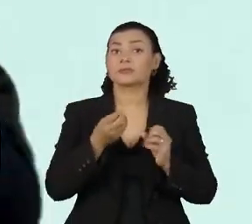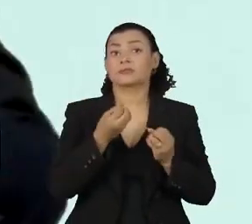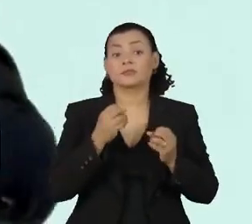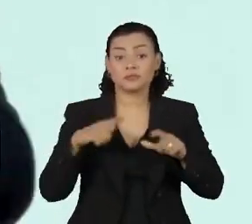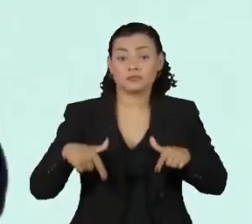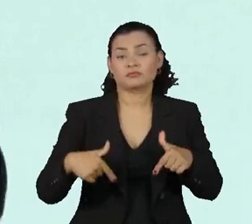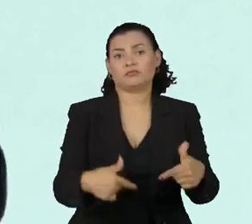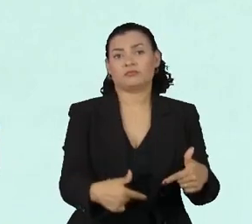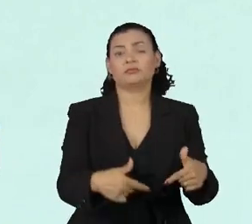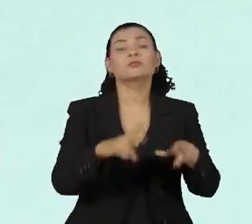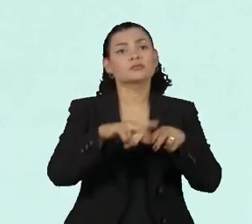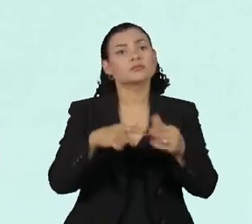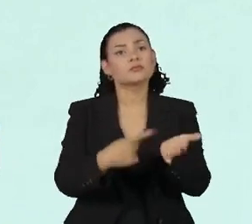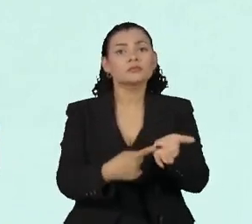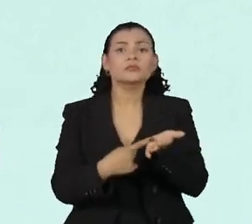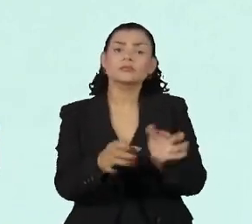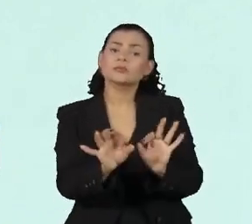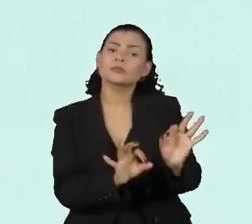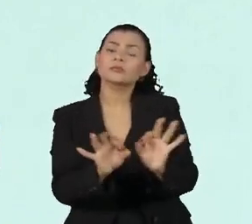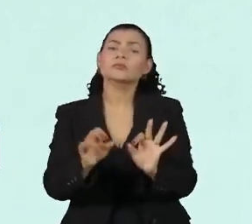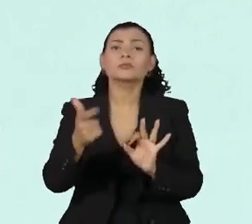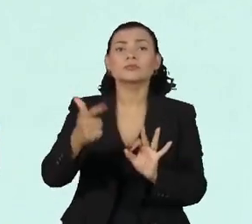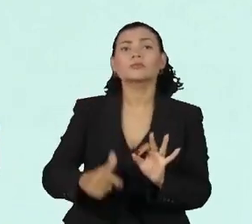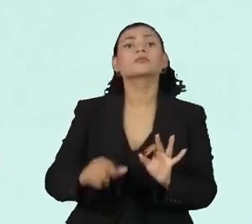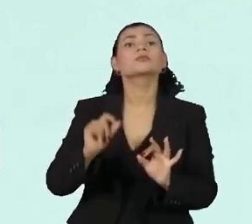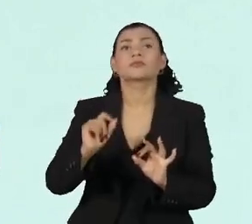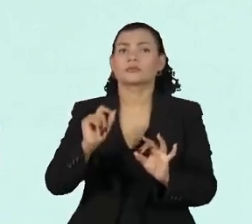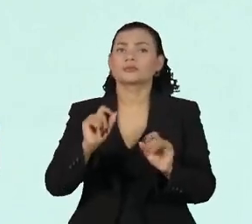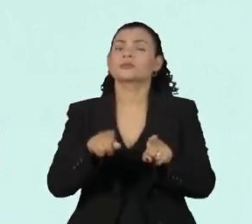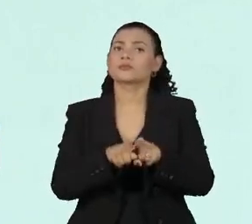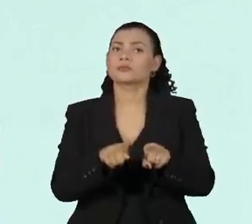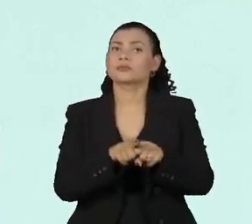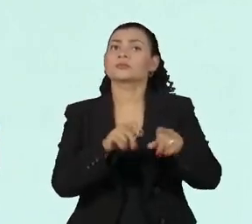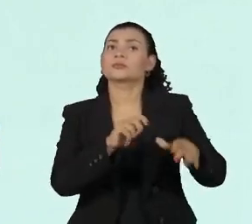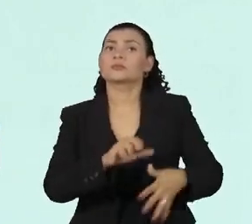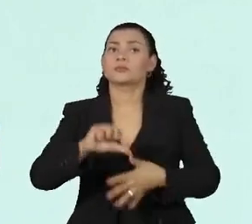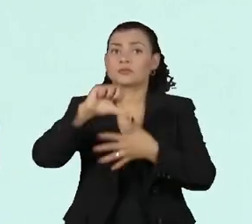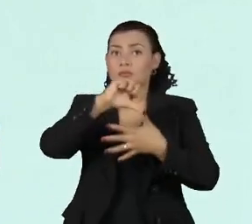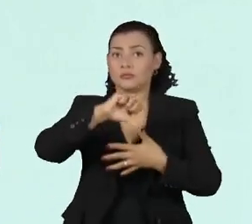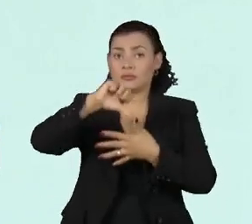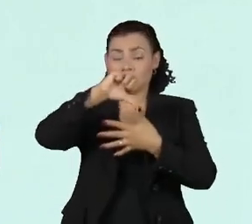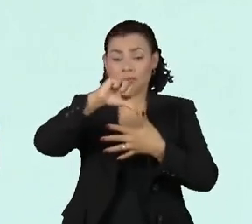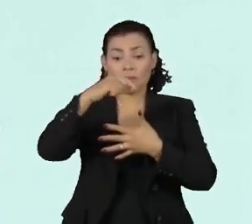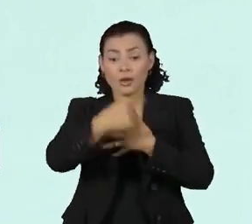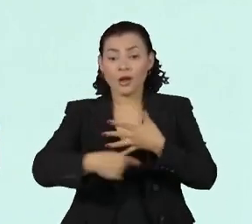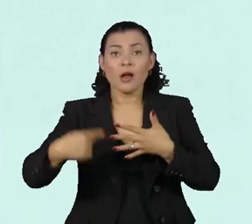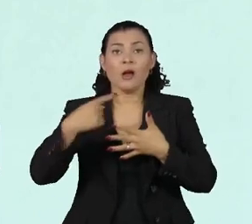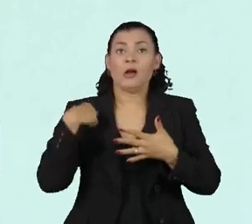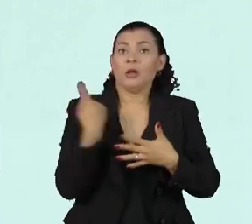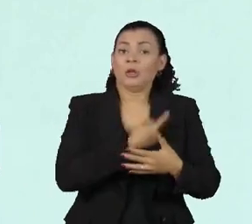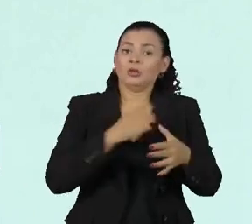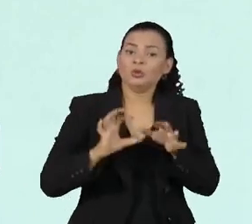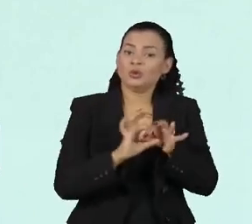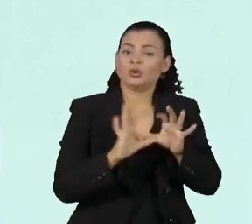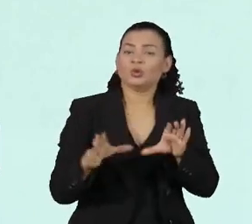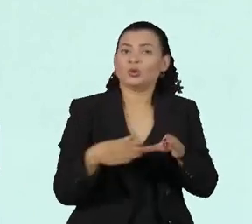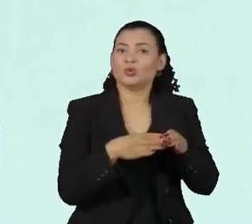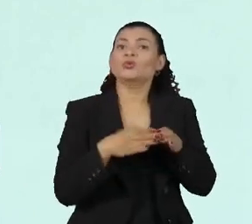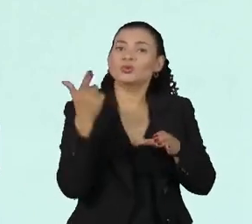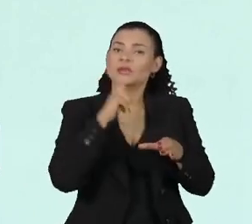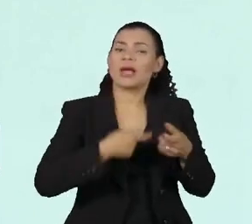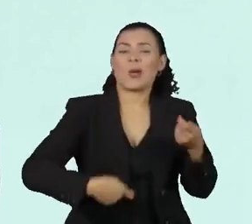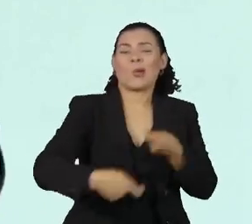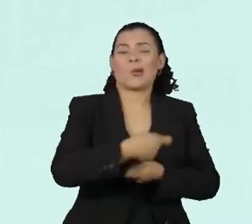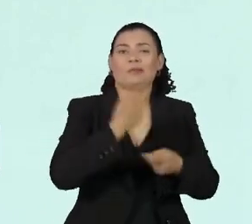A gente vai rearticular a unidade da América do Sul porque a gente quer provar que junto nós somos um grande bloco econômico